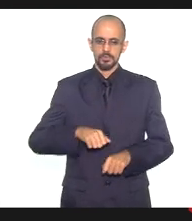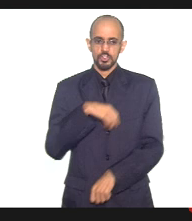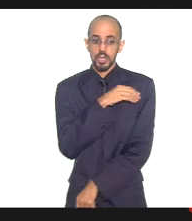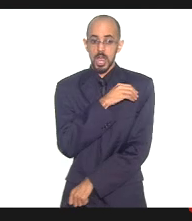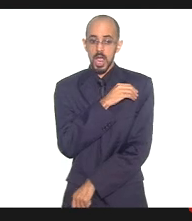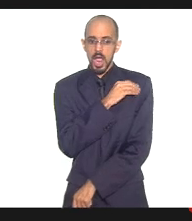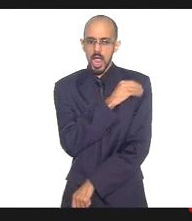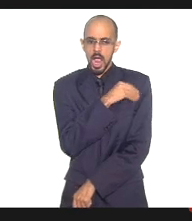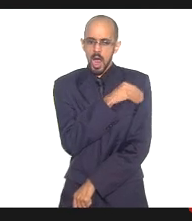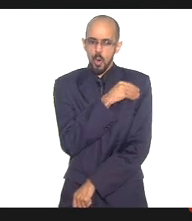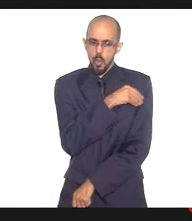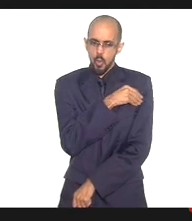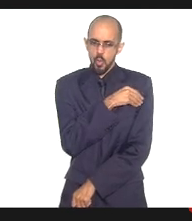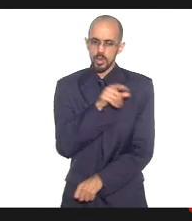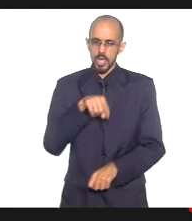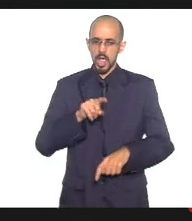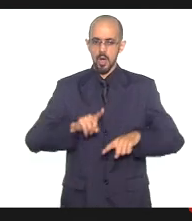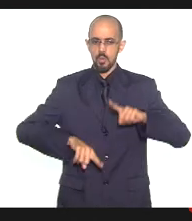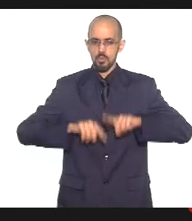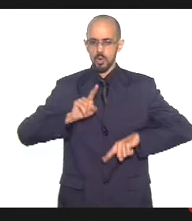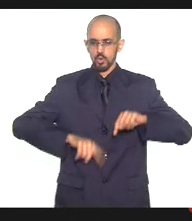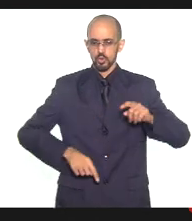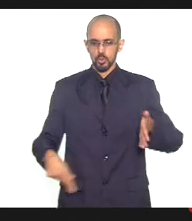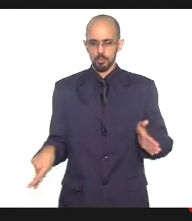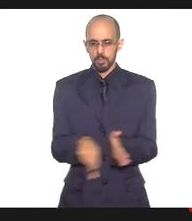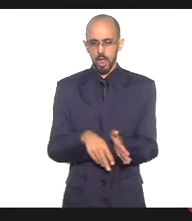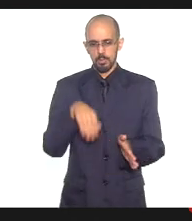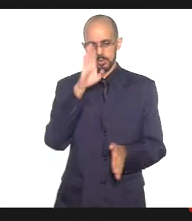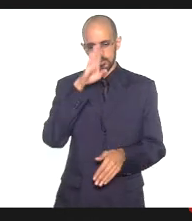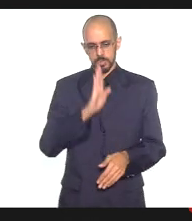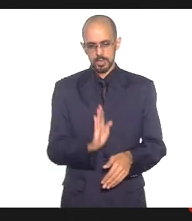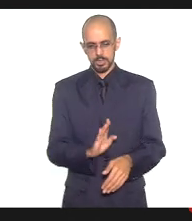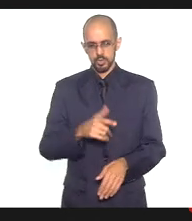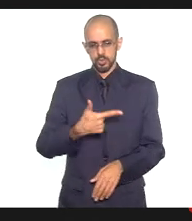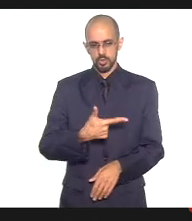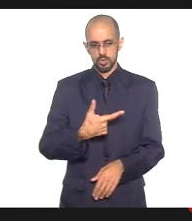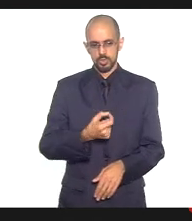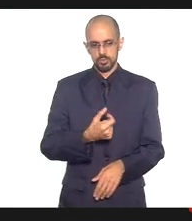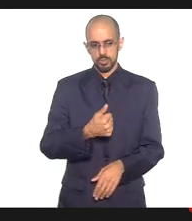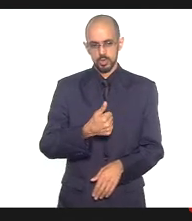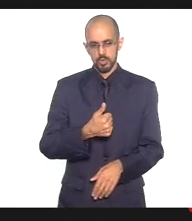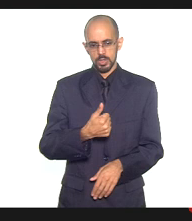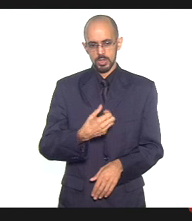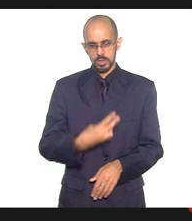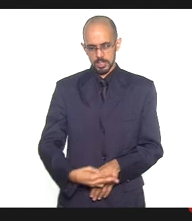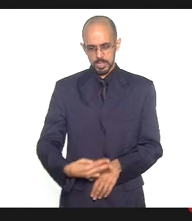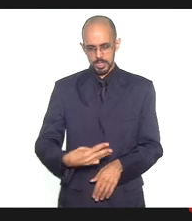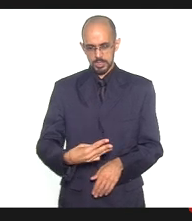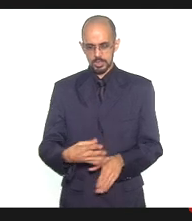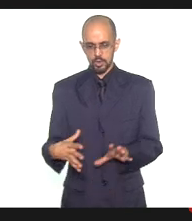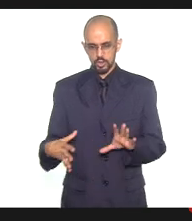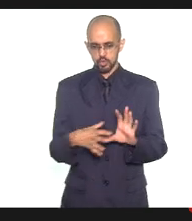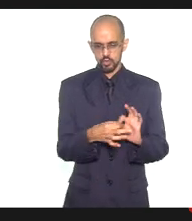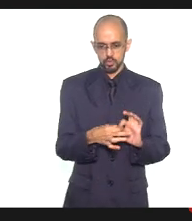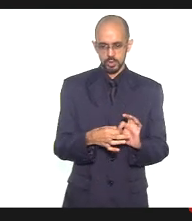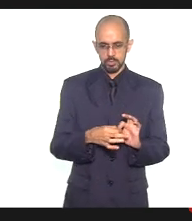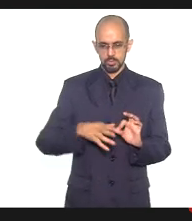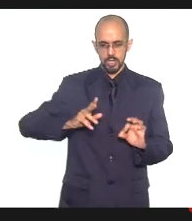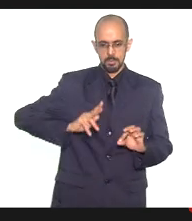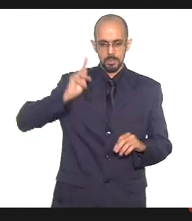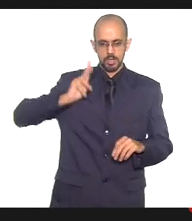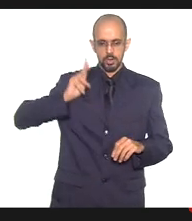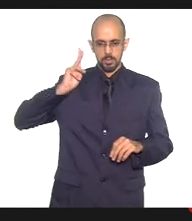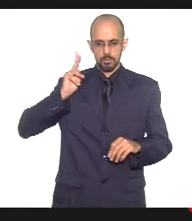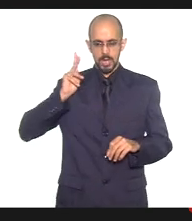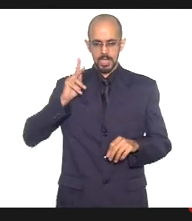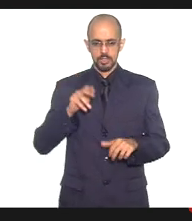produto genuinamente brasileiro. Em 2013, se juntamos a Petrobras e mais três outras empresas